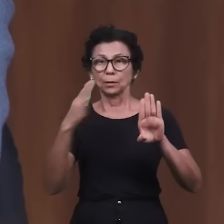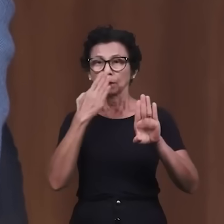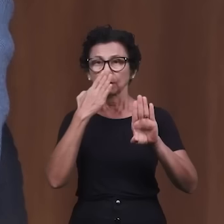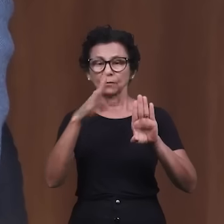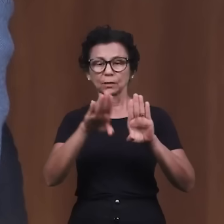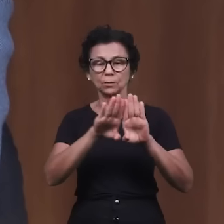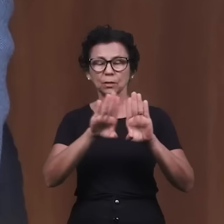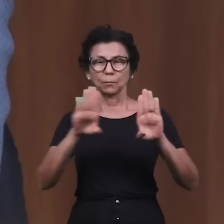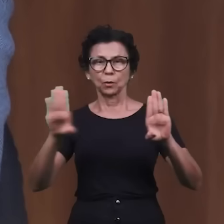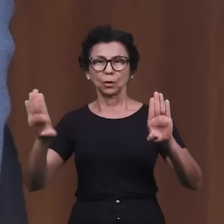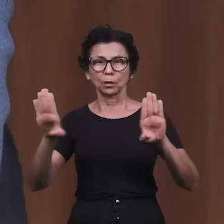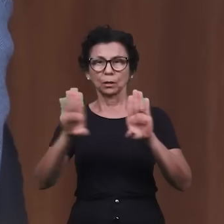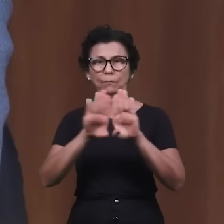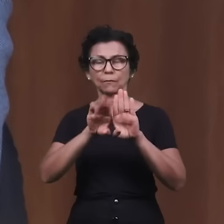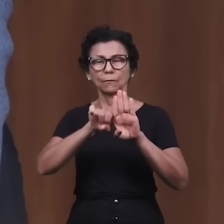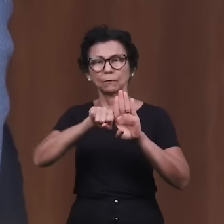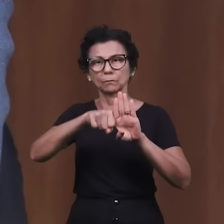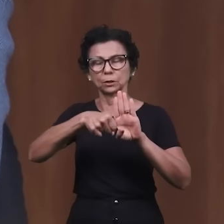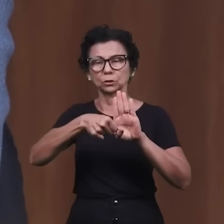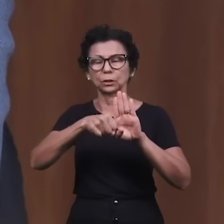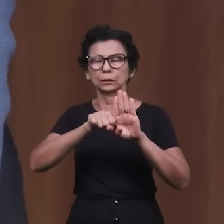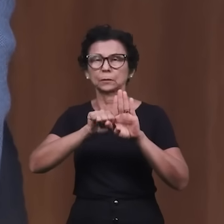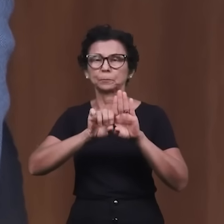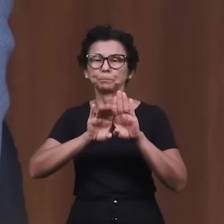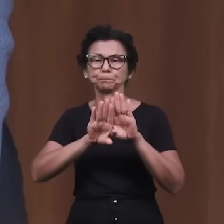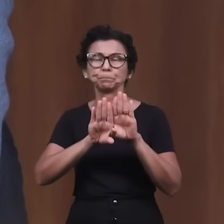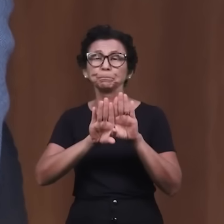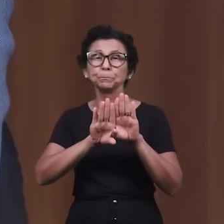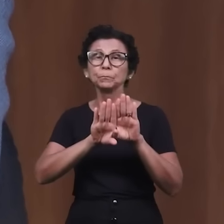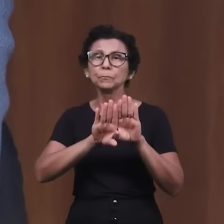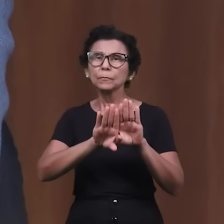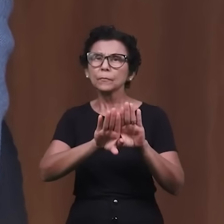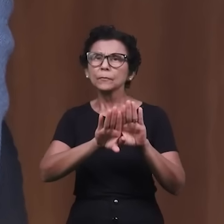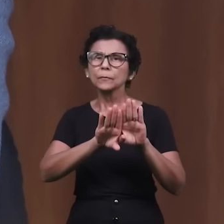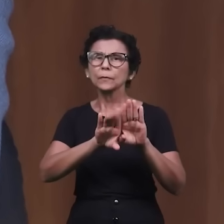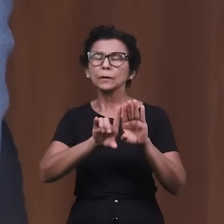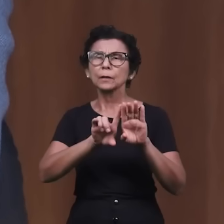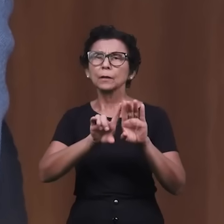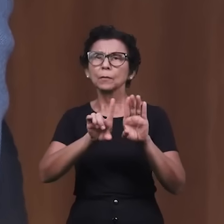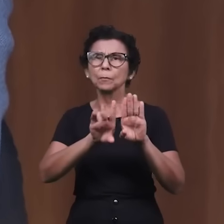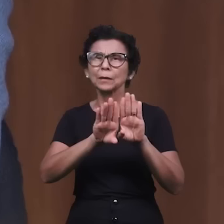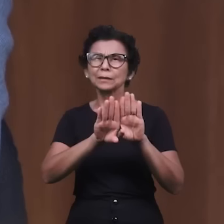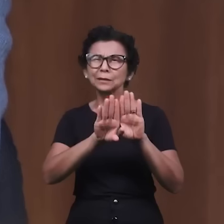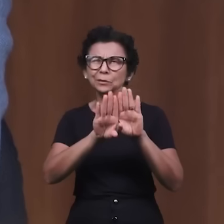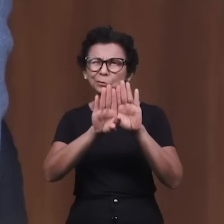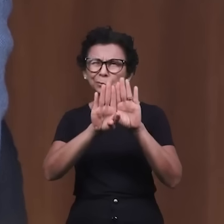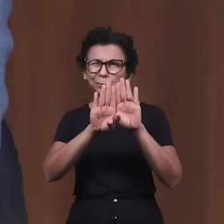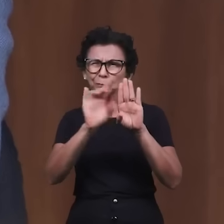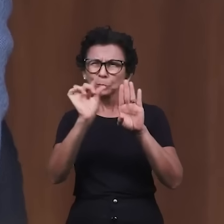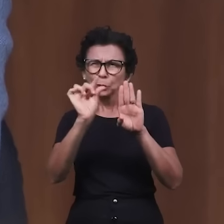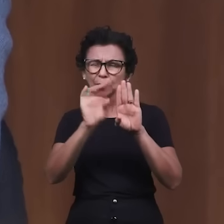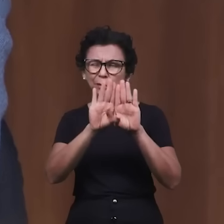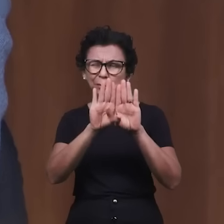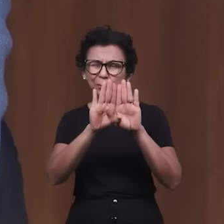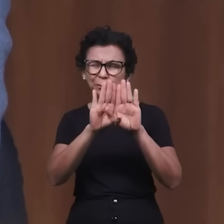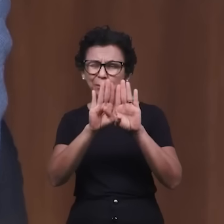frente, fechada, mas ela abria um pouquinho